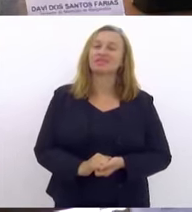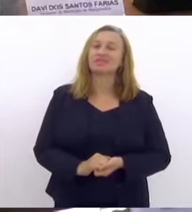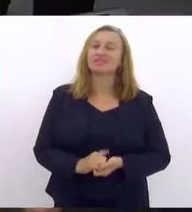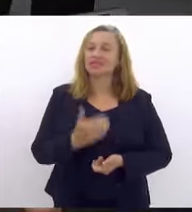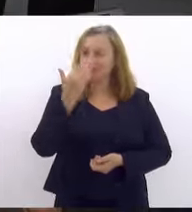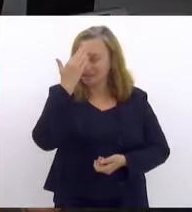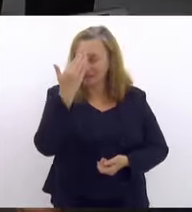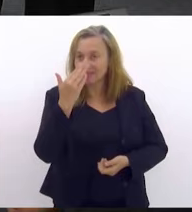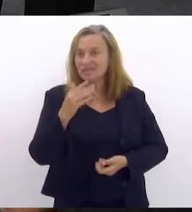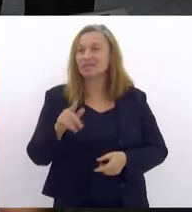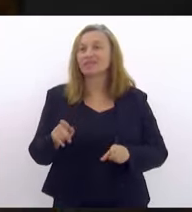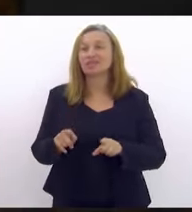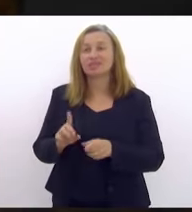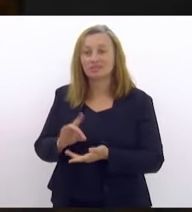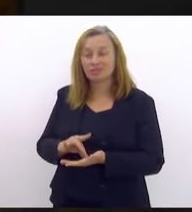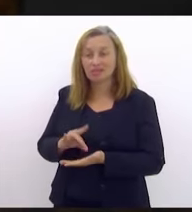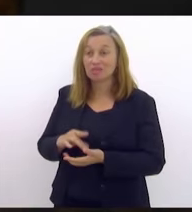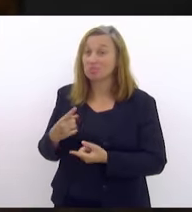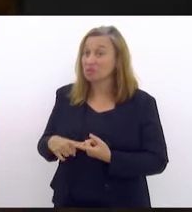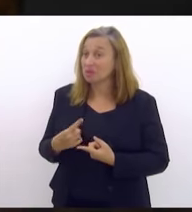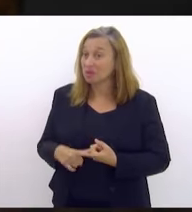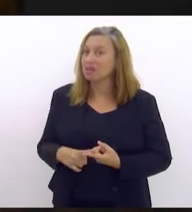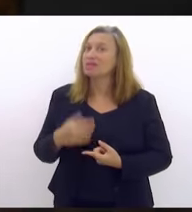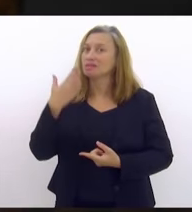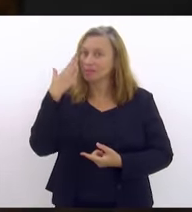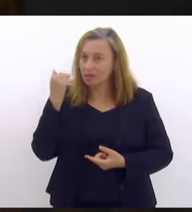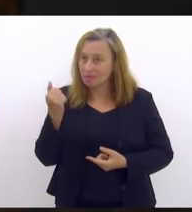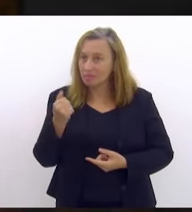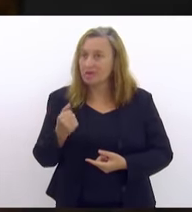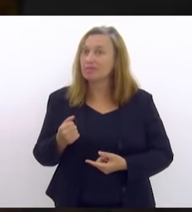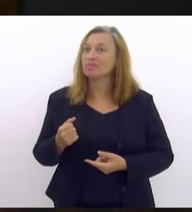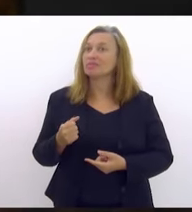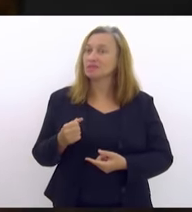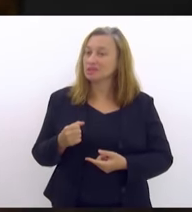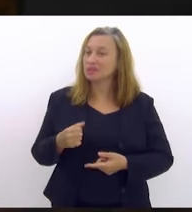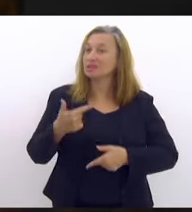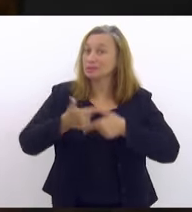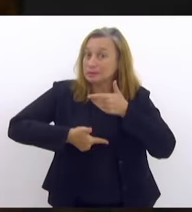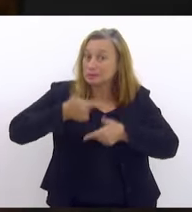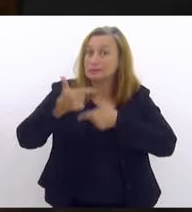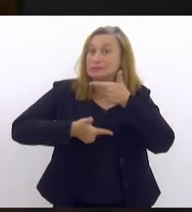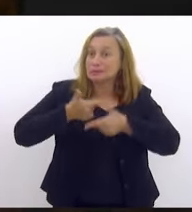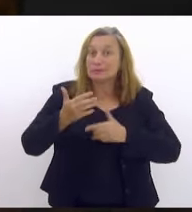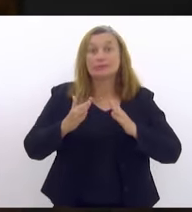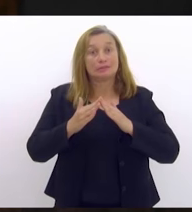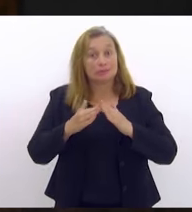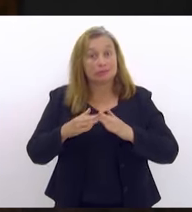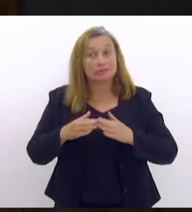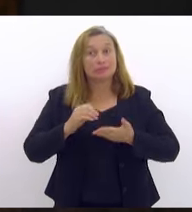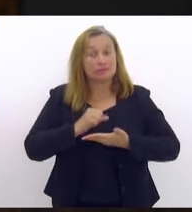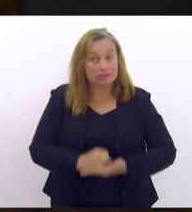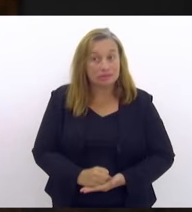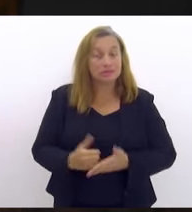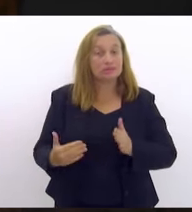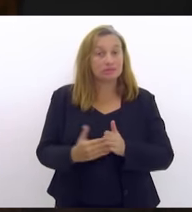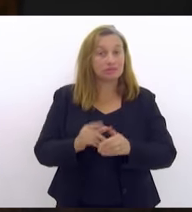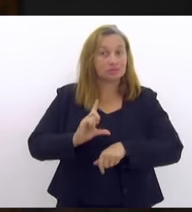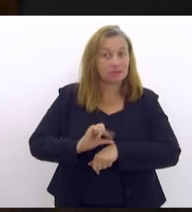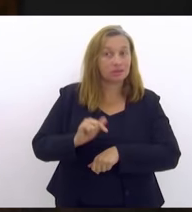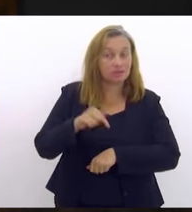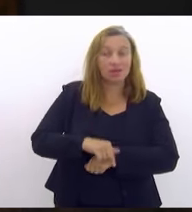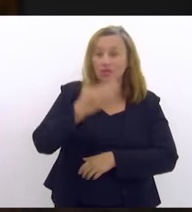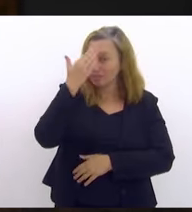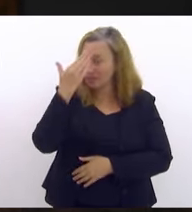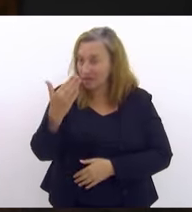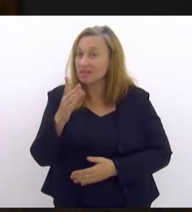Queria agradecer demais, de verdade, porque nós sabemos que a rotina da casa é uma rotina pesada, e vocês estarem até essa hora aqui, muito